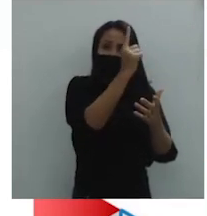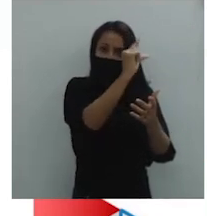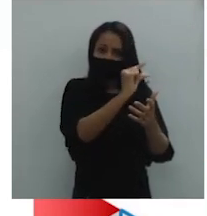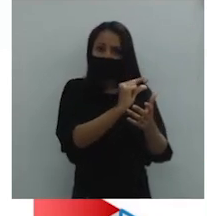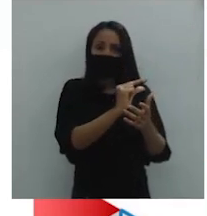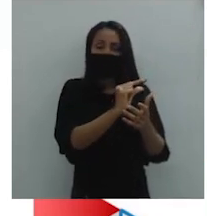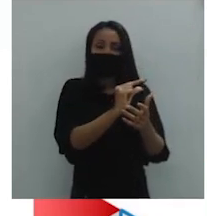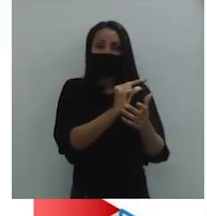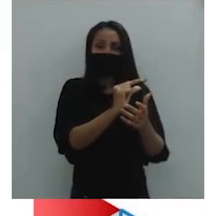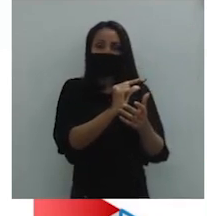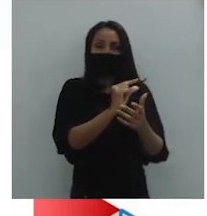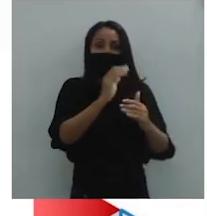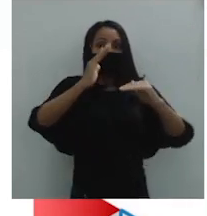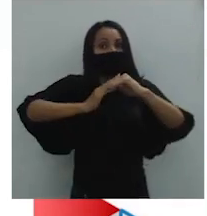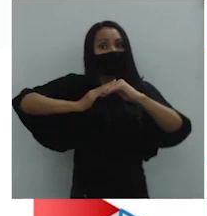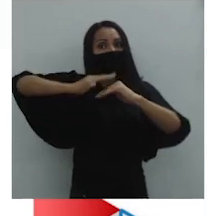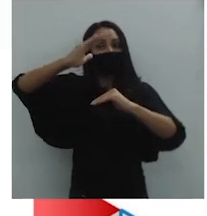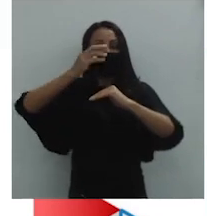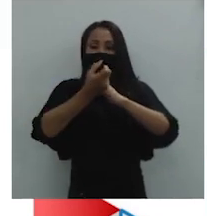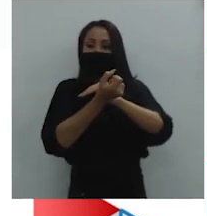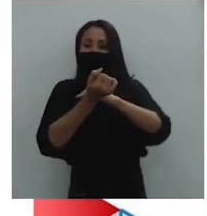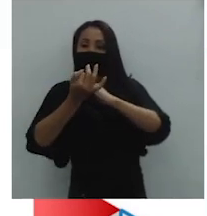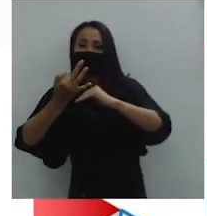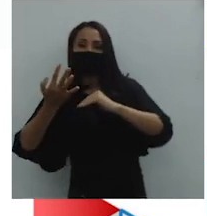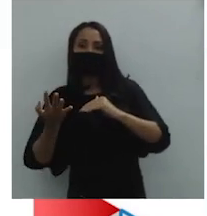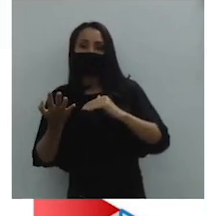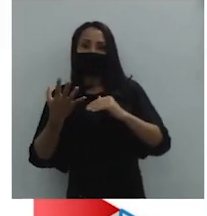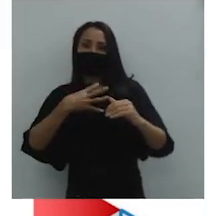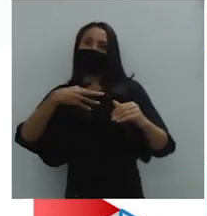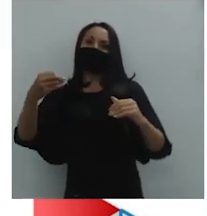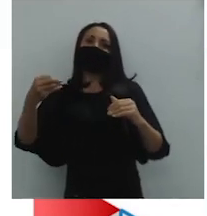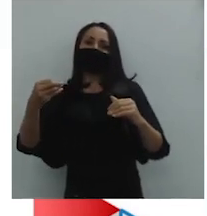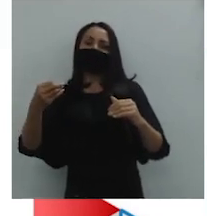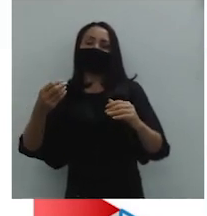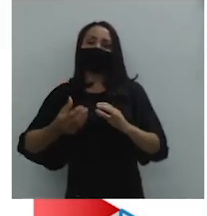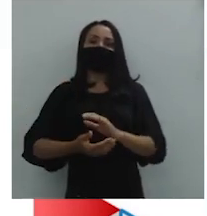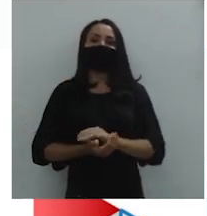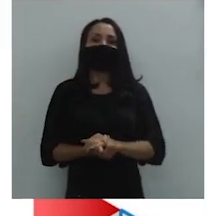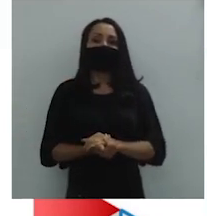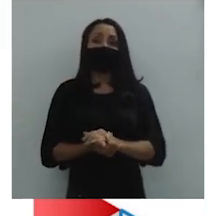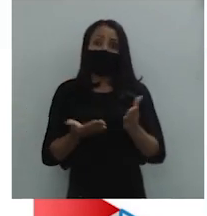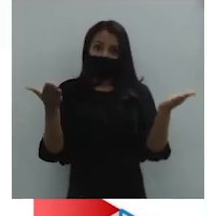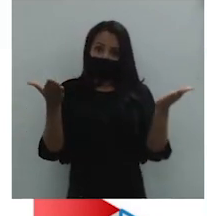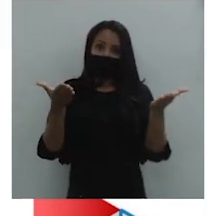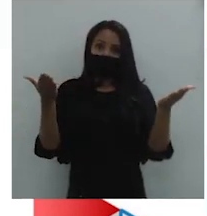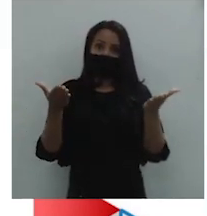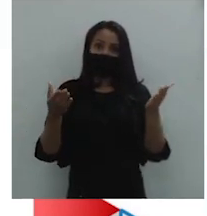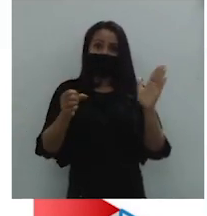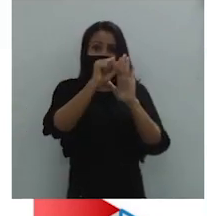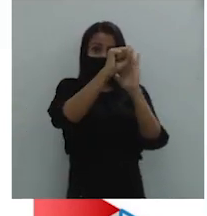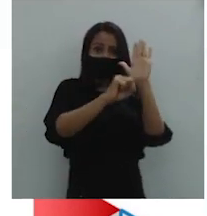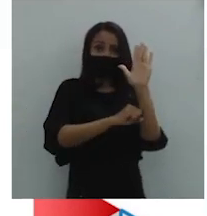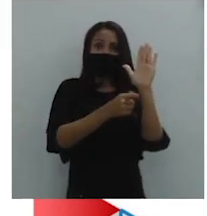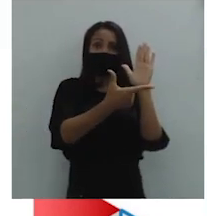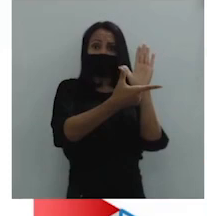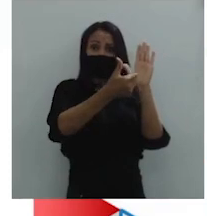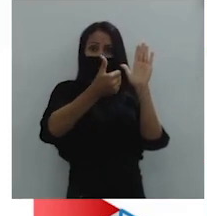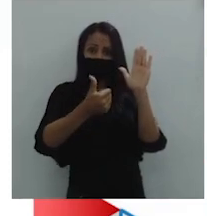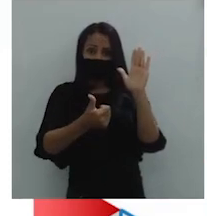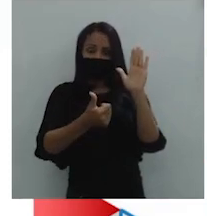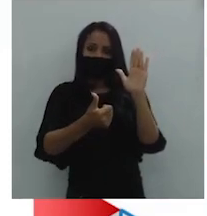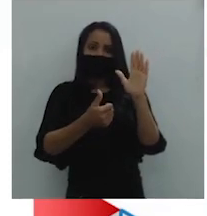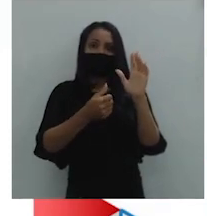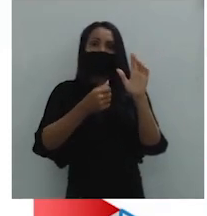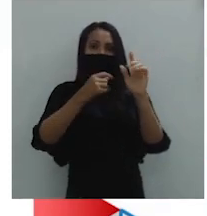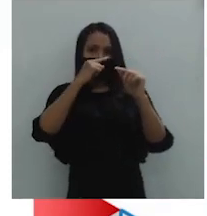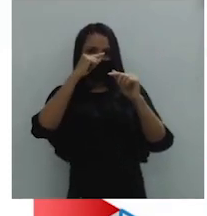escolaridade, maior vai ser a quantidade de filhos, certo? Mas hoje, em pleno século XXI, e depois vocês vão ver um pouco mais à